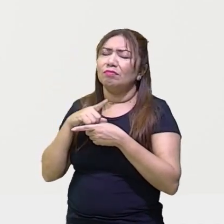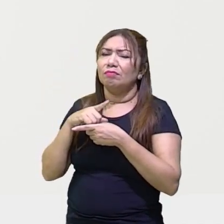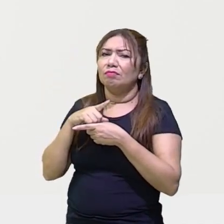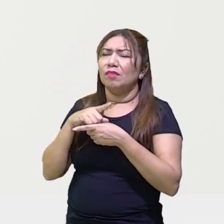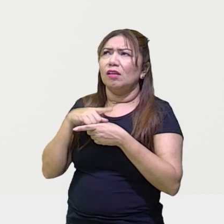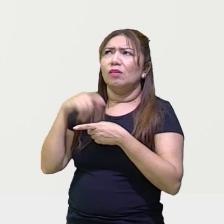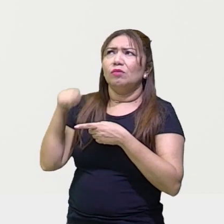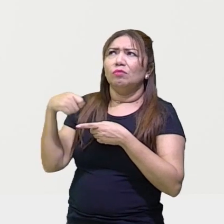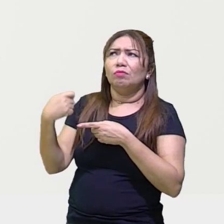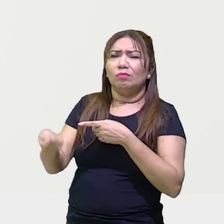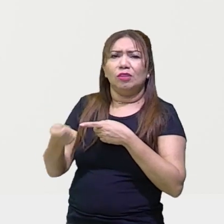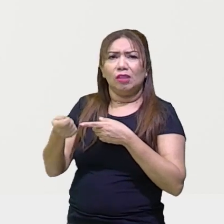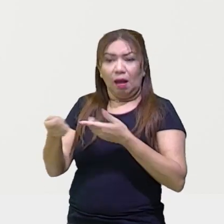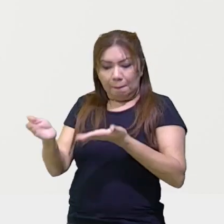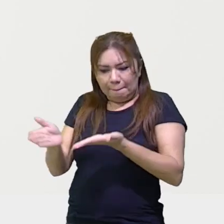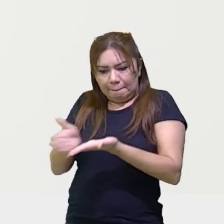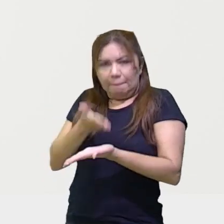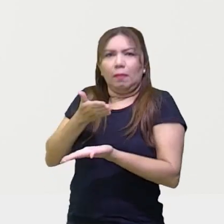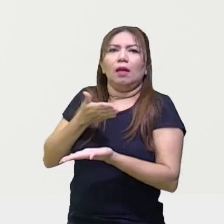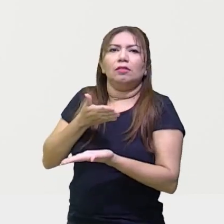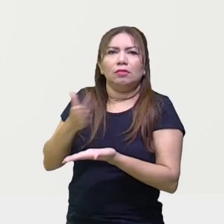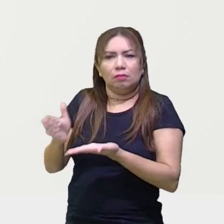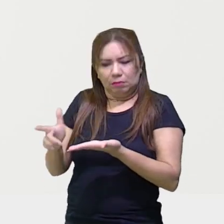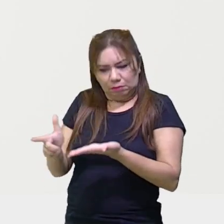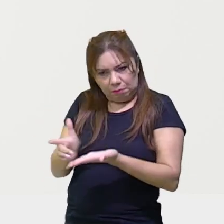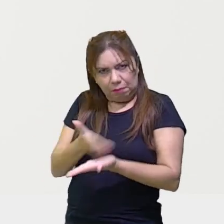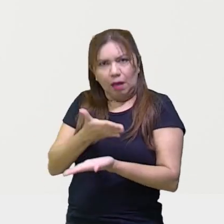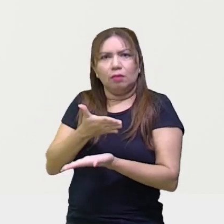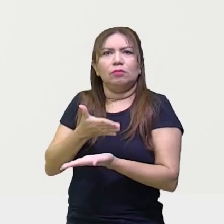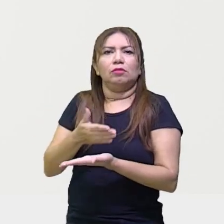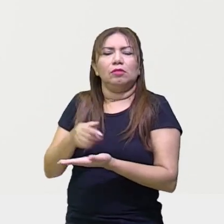identifiquem. Página. Olha só.